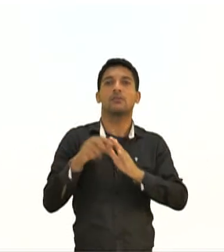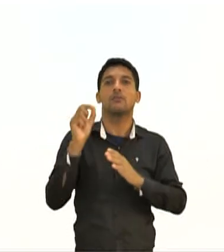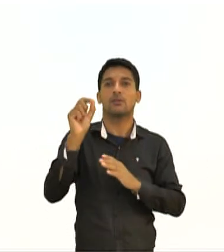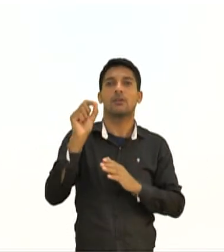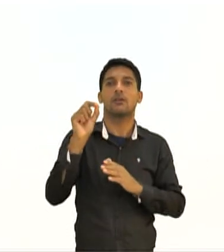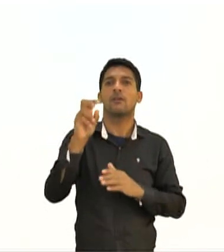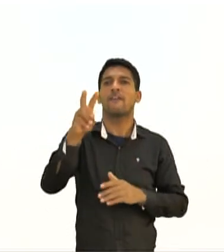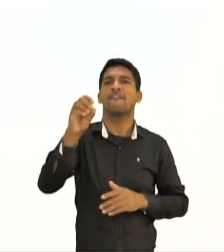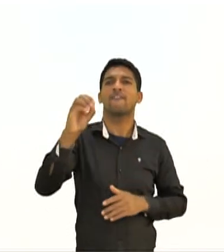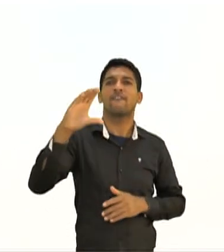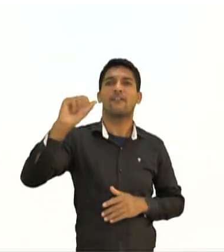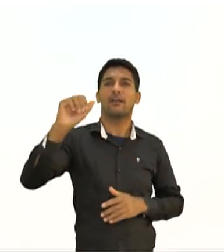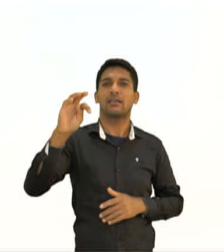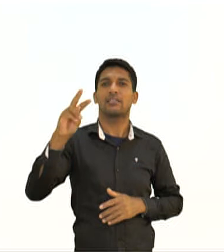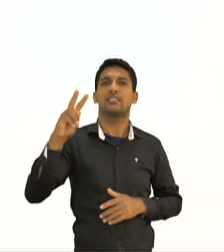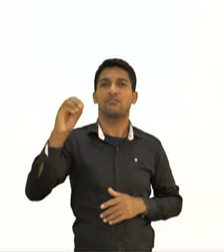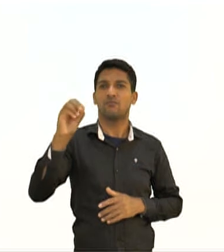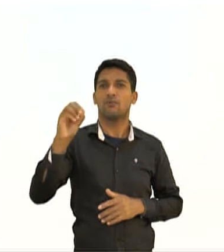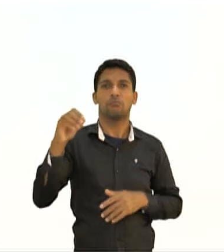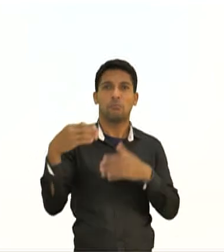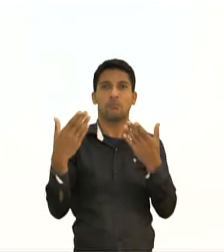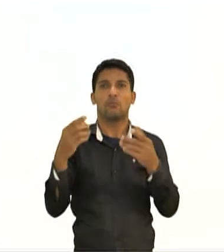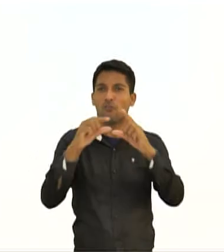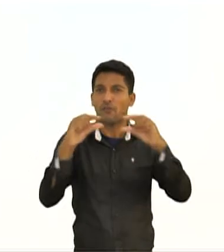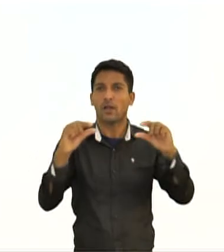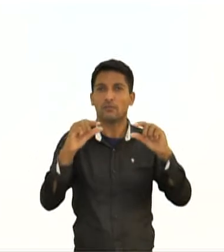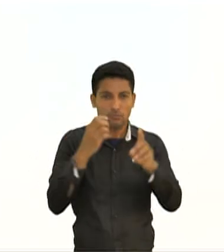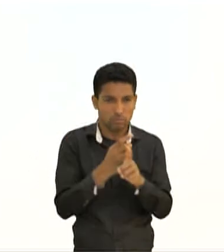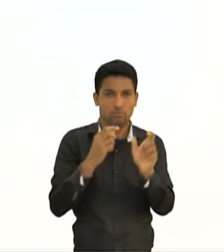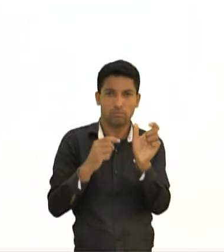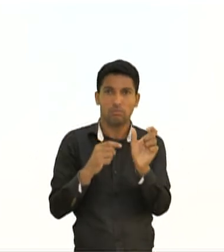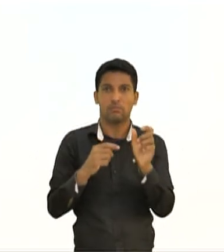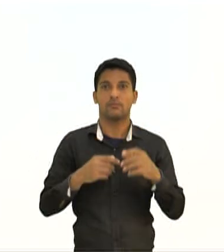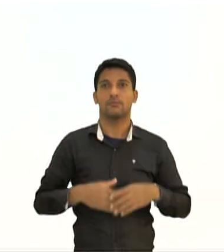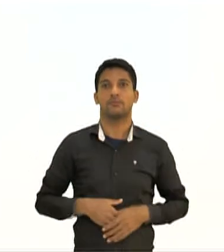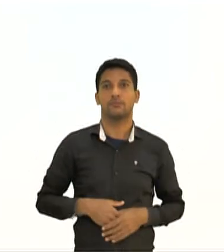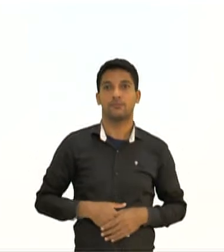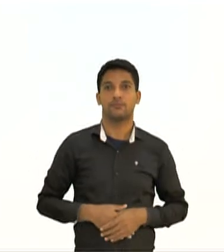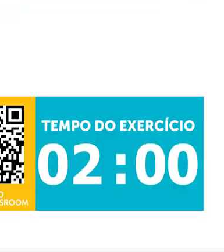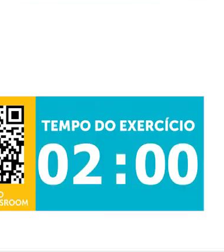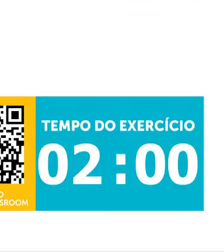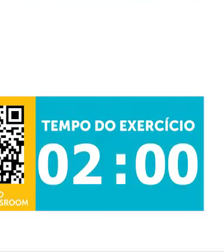de vocativo nas cartas. Um tempo para vocês pensarem essa questão.